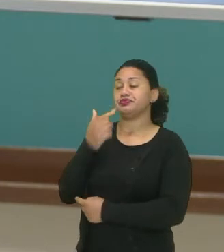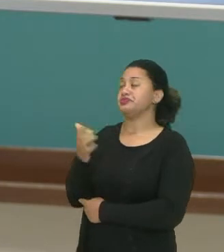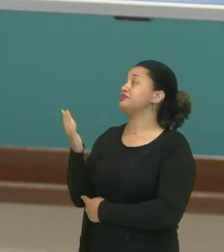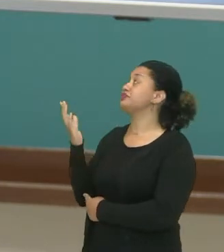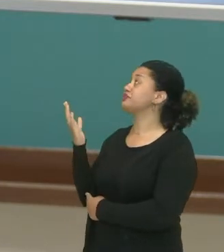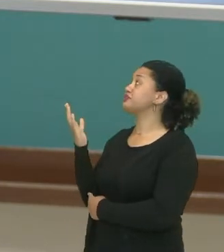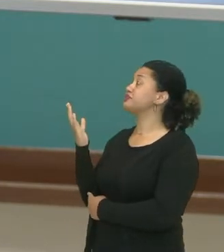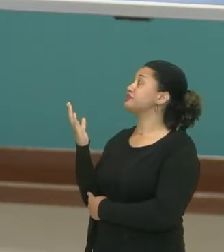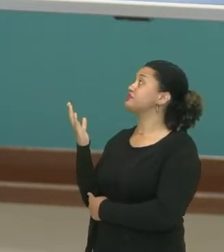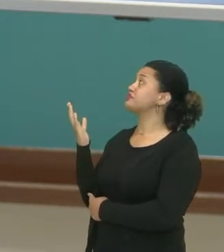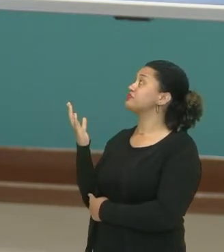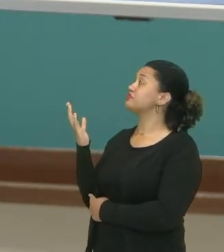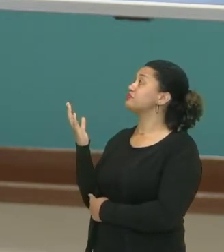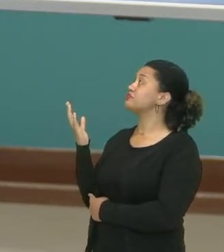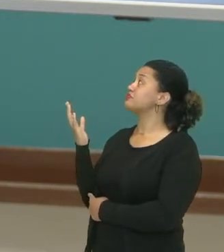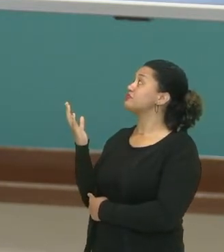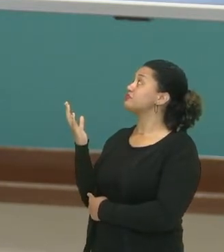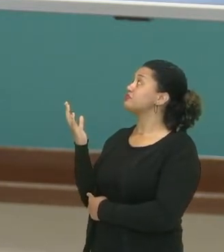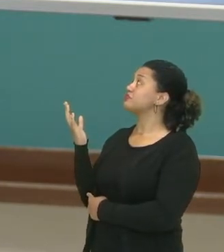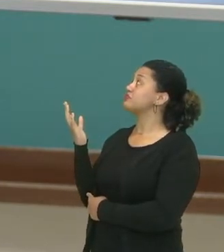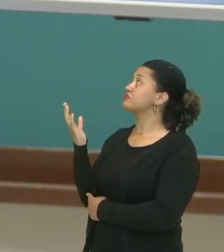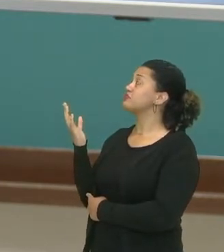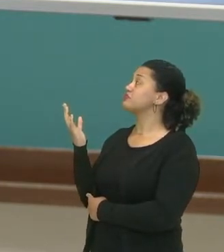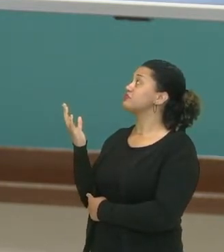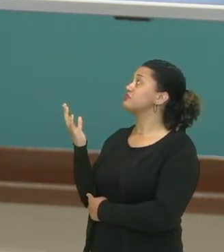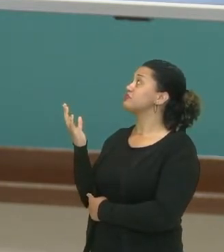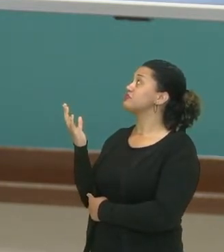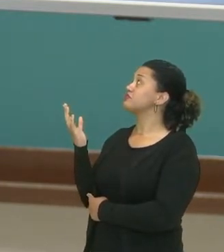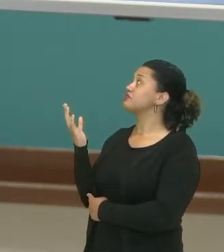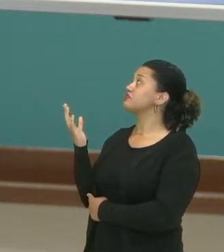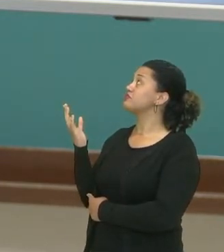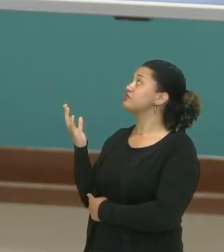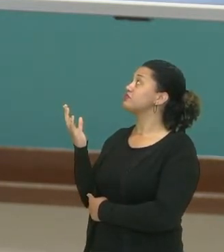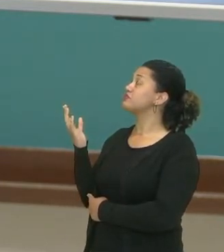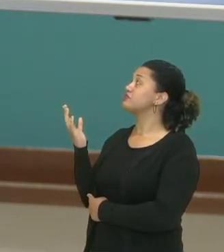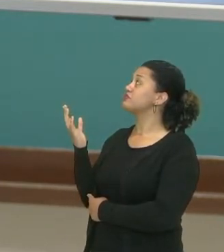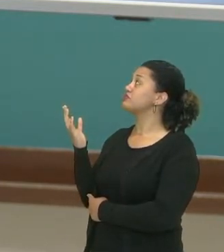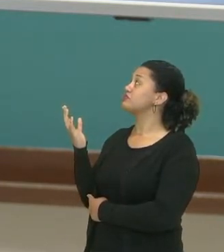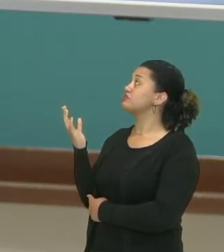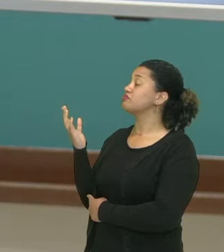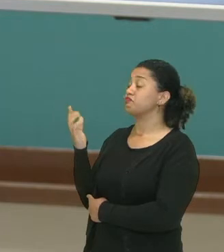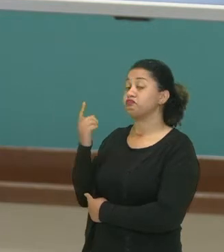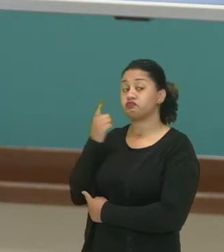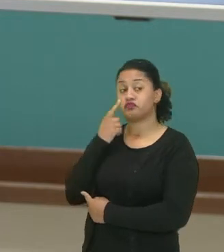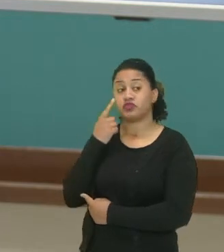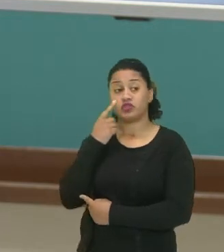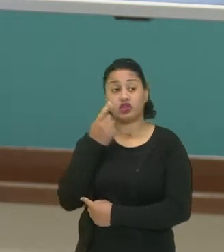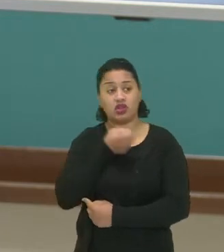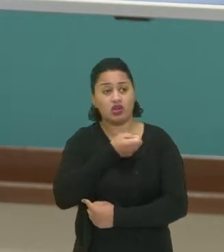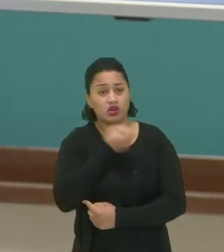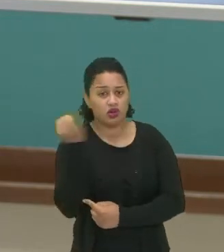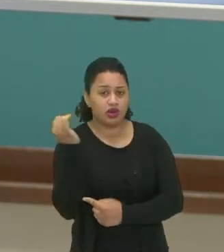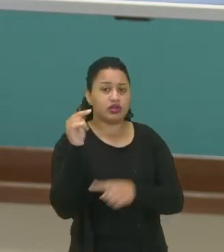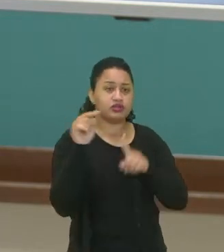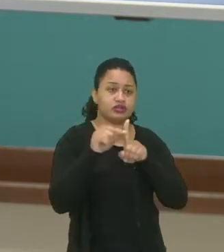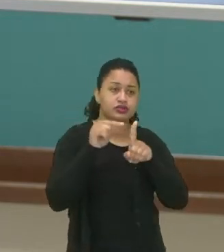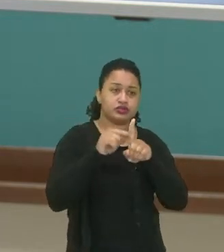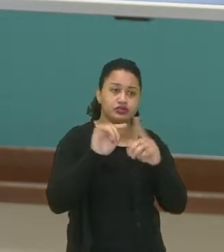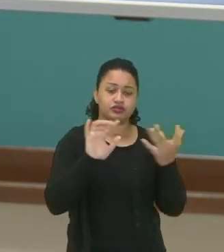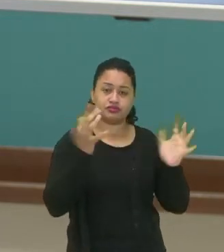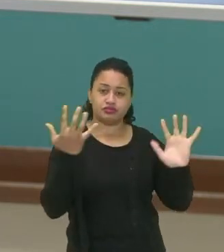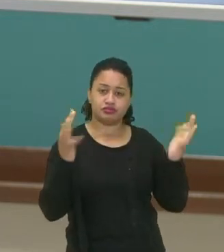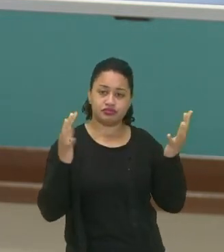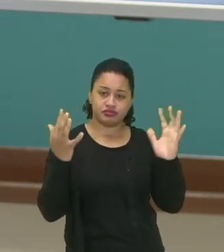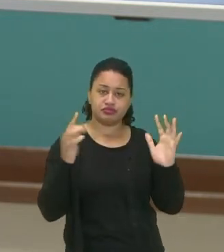tropical, temos o clima subtropical, o desértico, o semiárido, o mediterrâneo e o temperado. Esses climas, nós